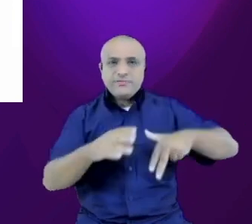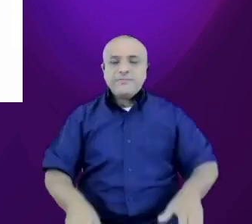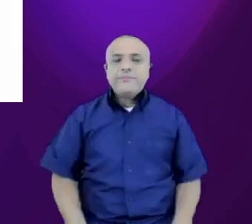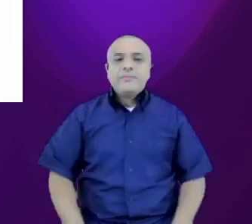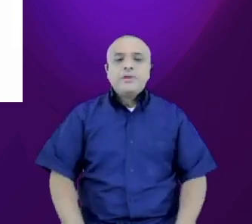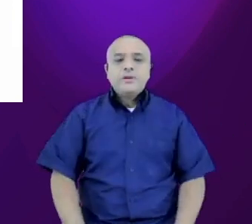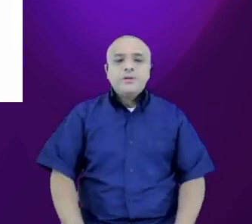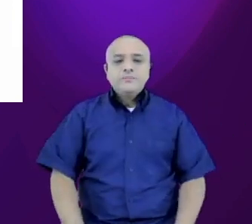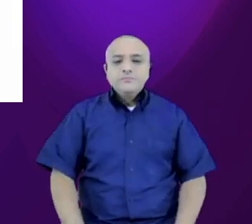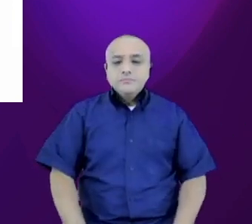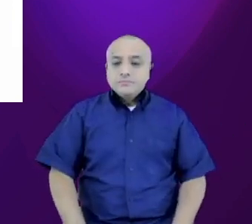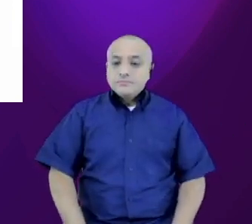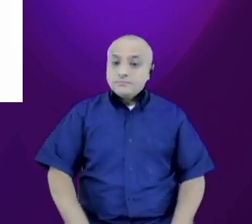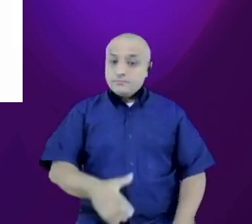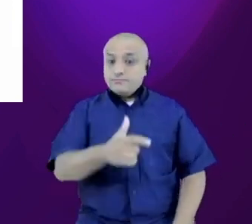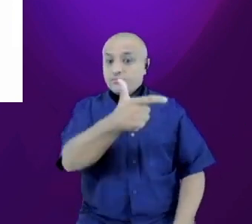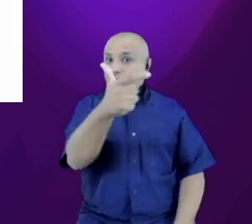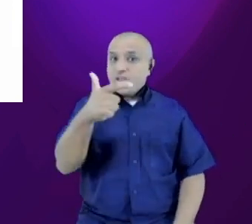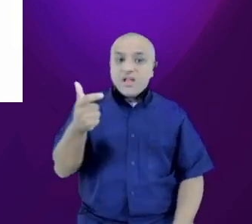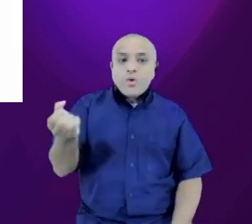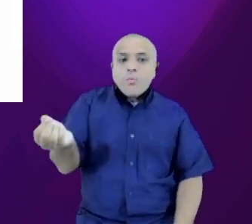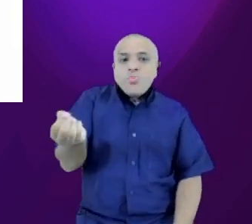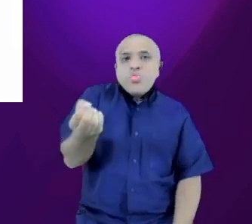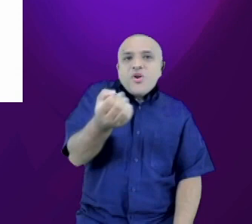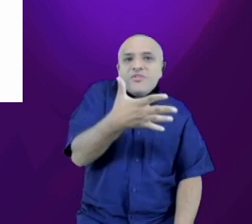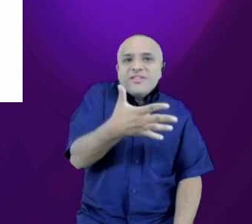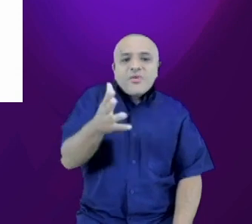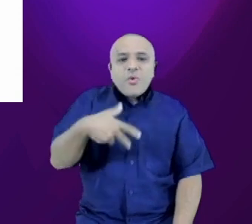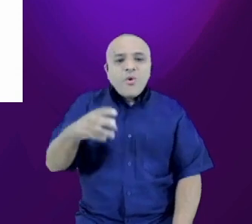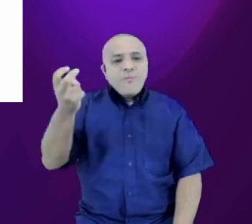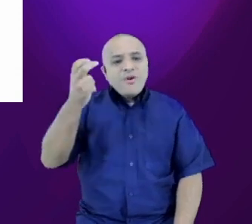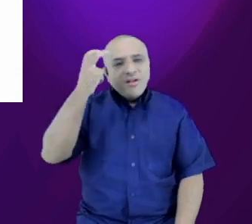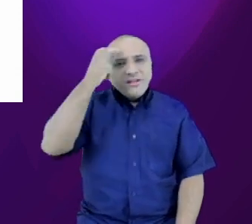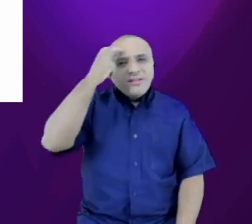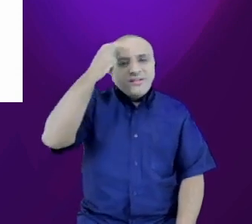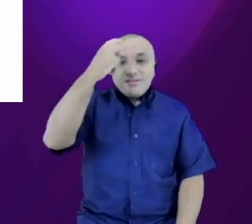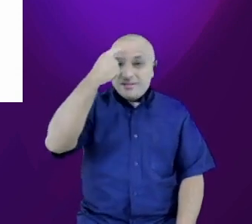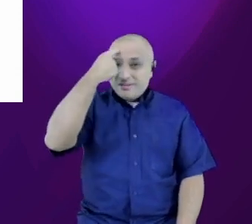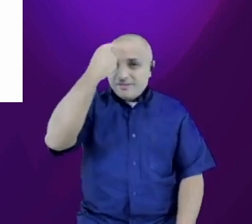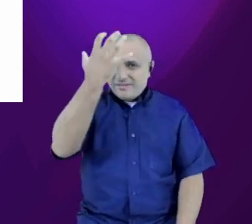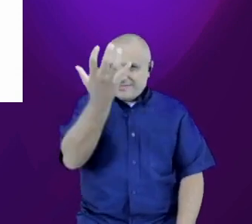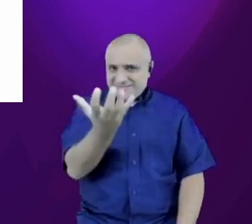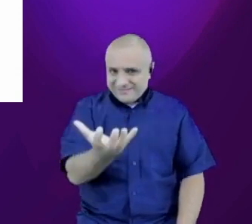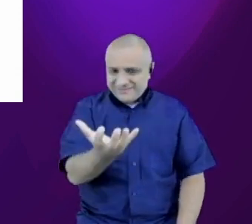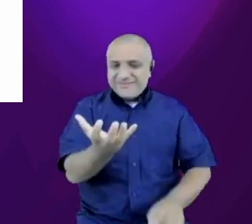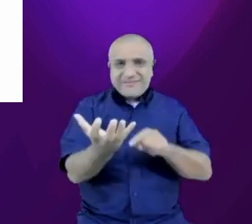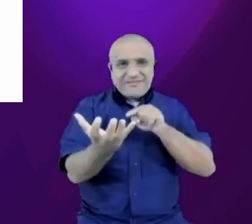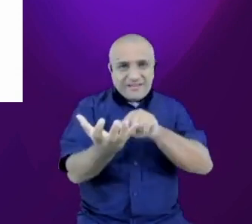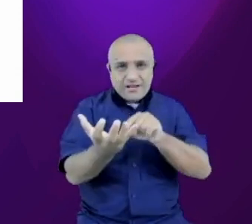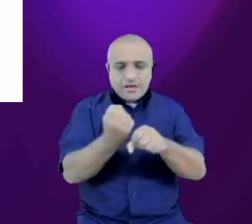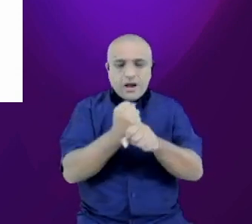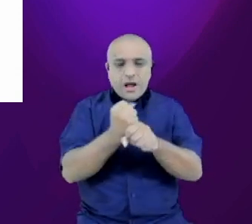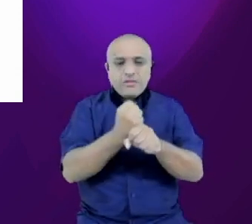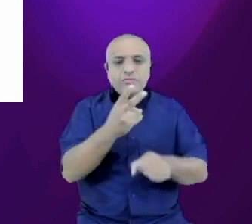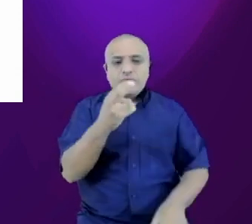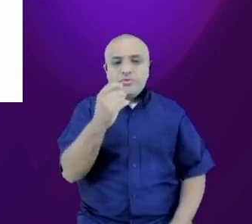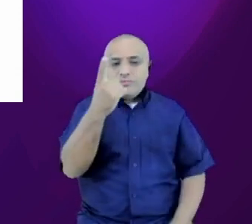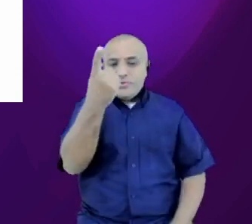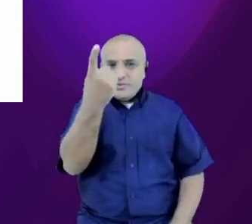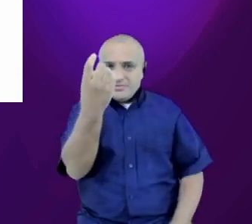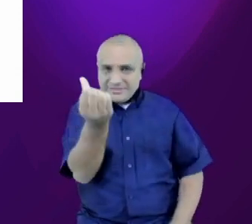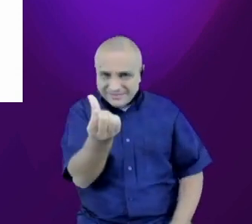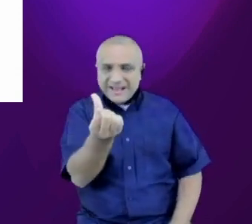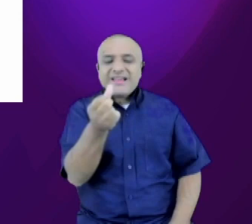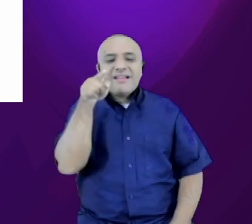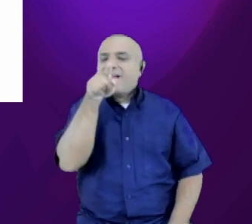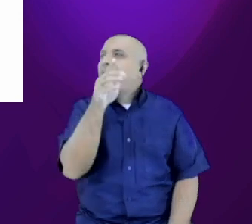Mas não tem como falar de inovação sem falar de inteligência artificial. Então, em 2016, a máxima que a gente via na radiologia